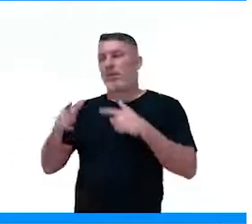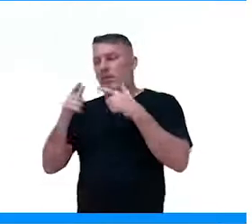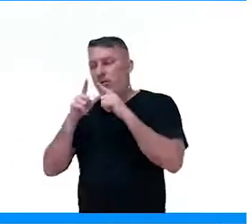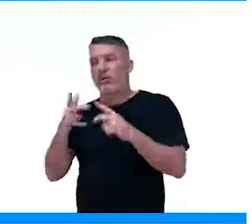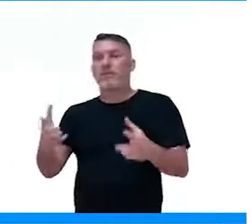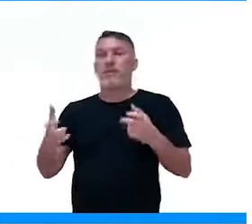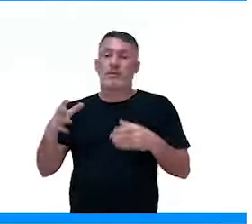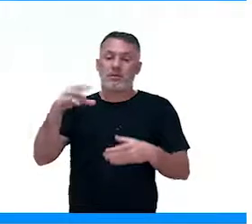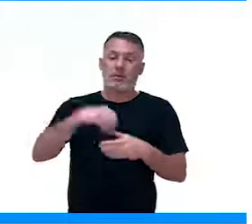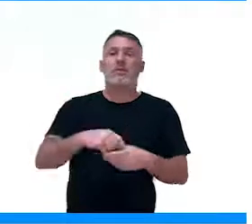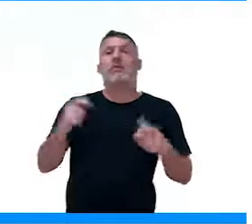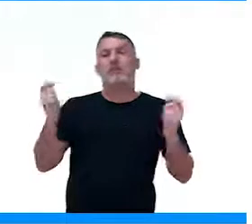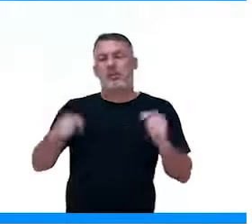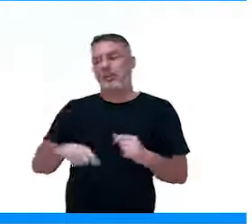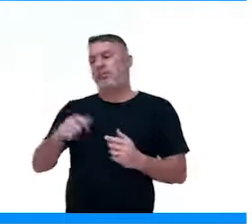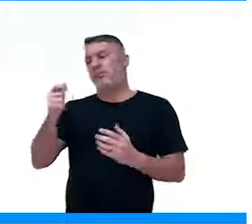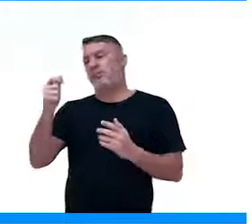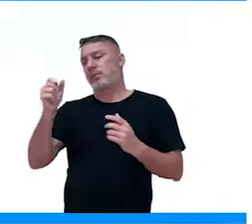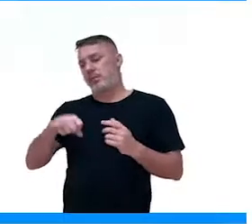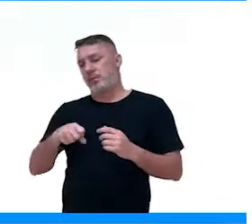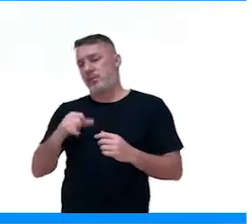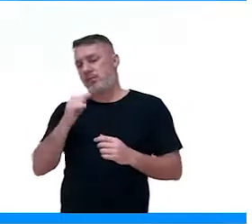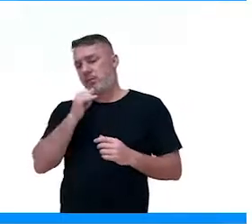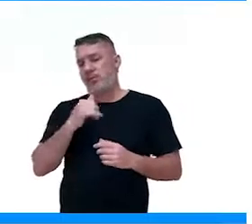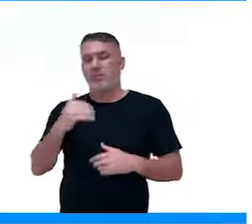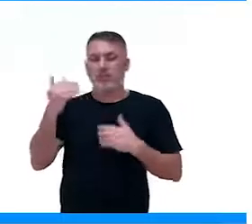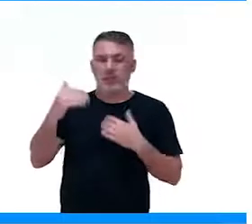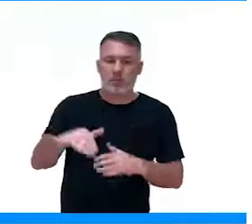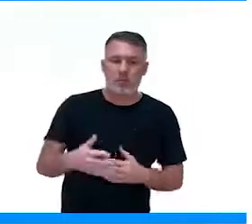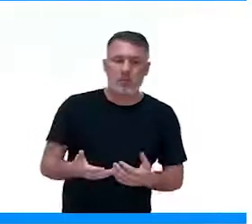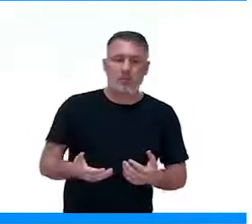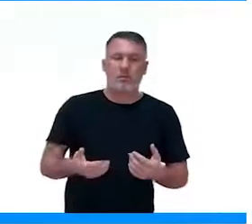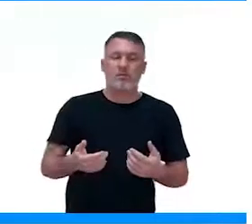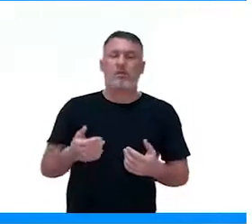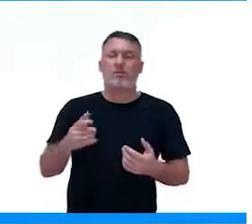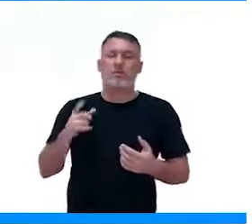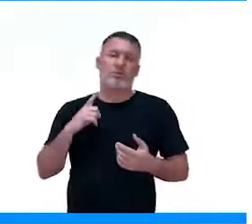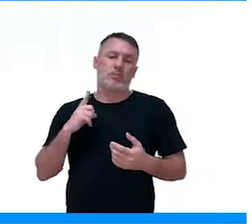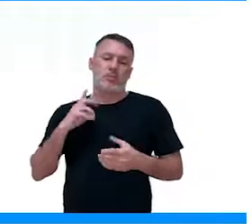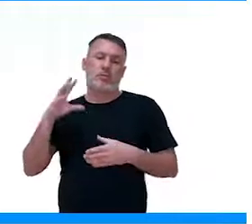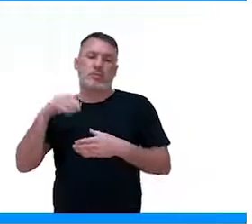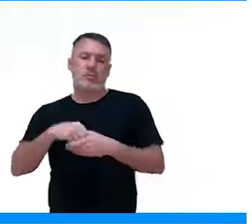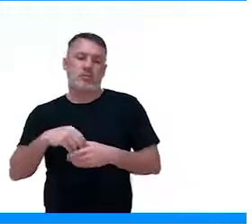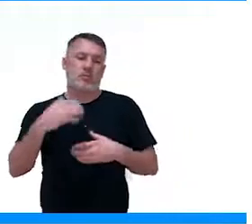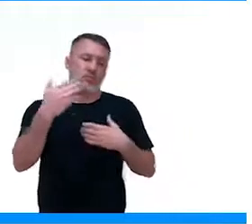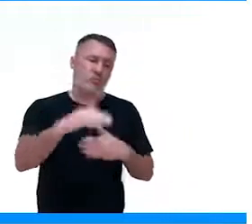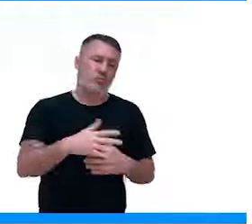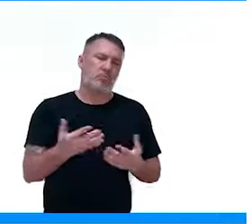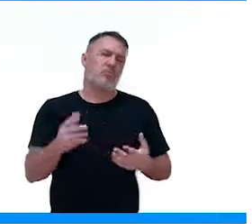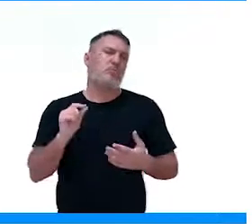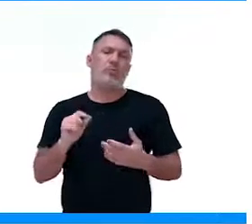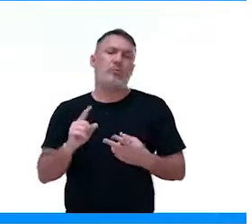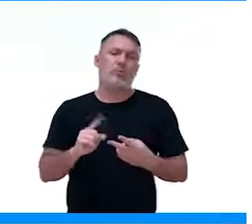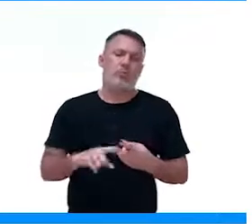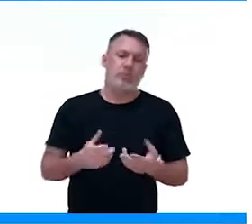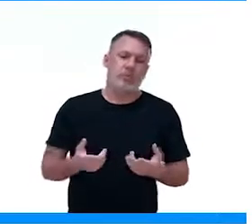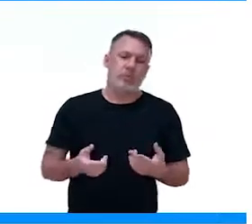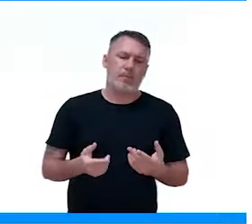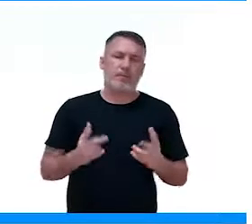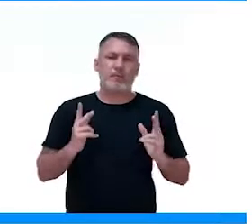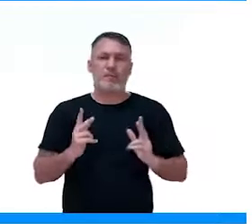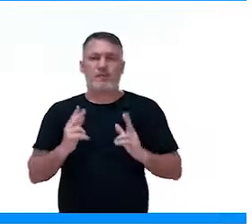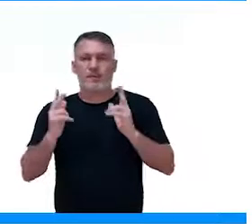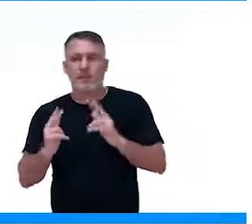e percebido que isso pode cair na redação, e percebido que isso pode cair na prova ali através